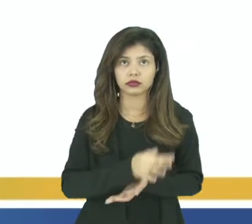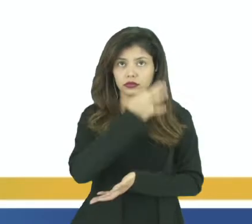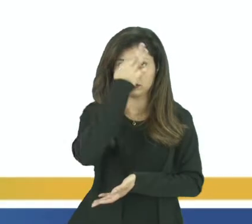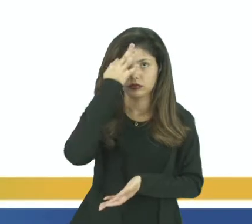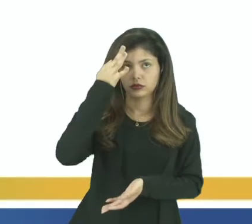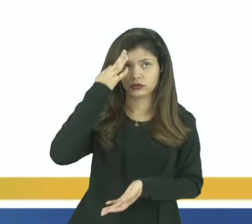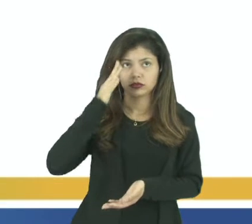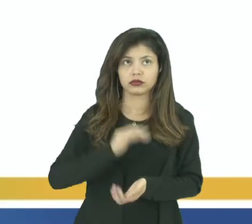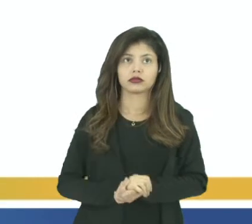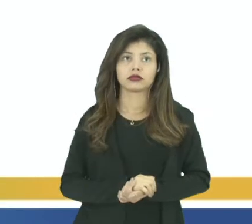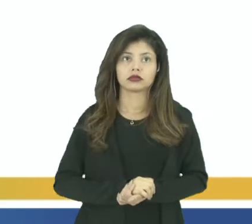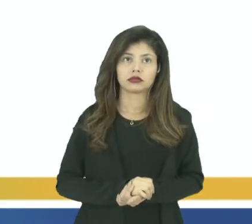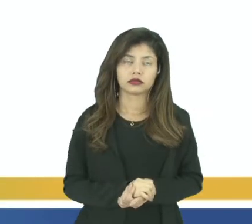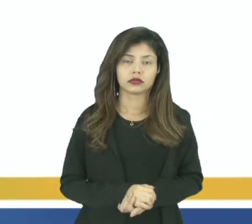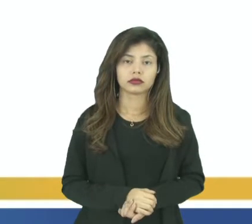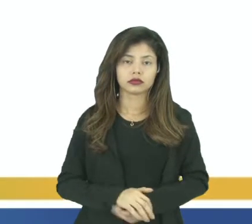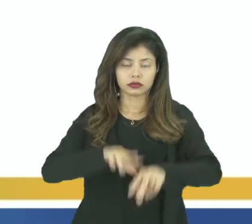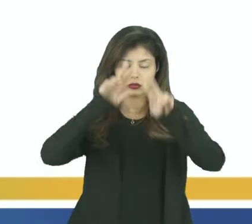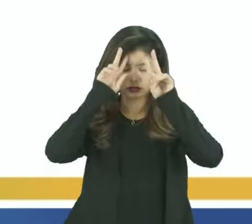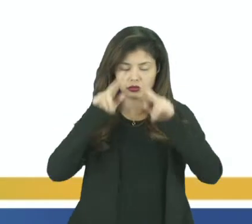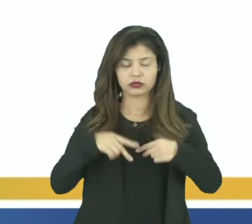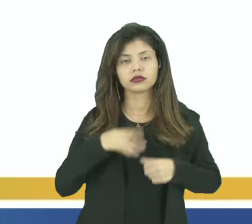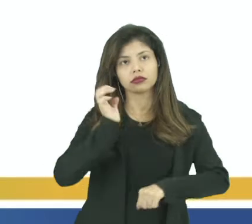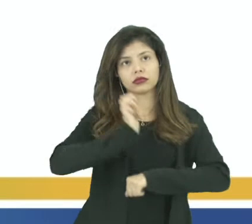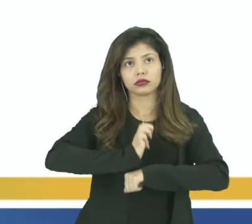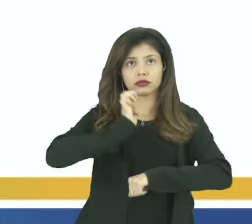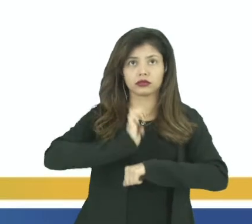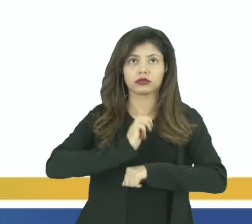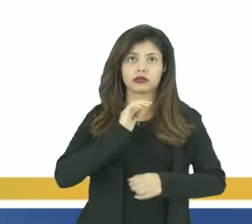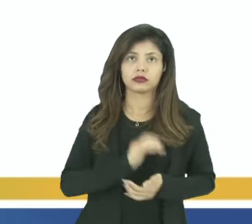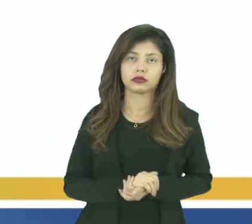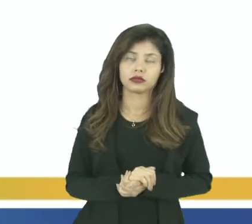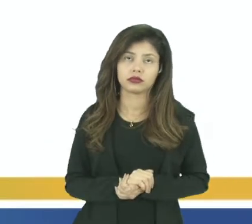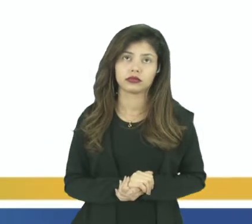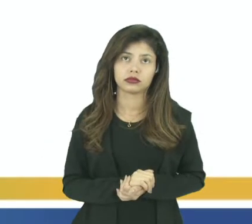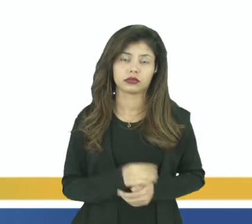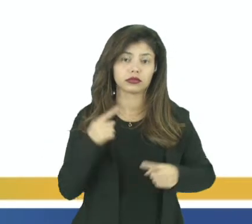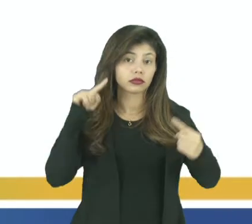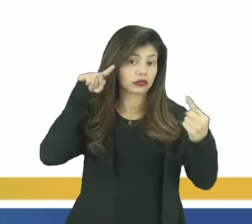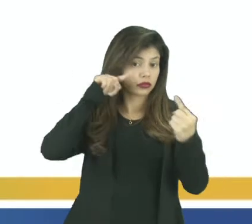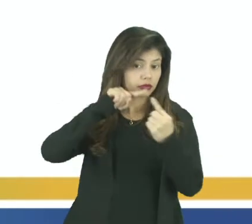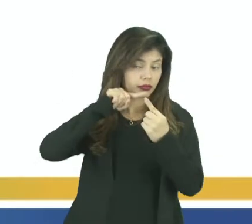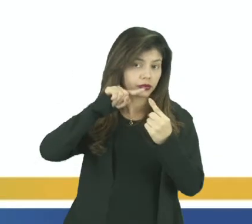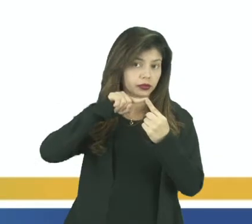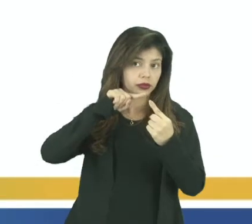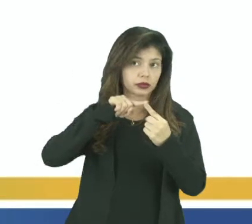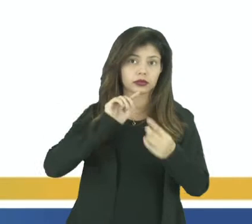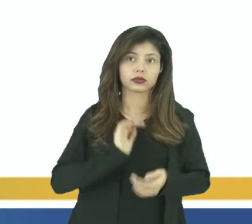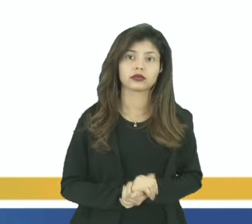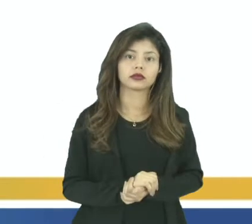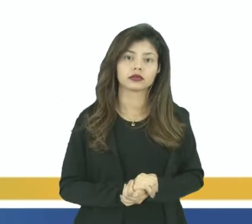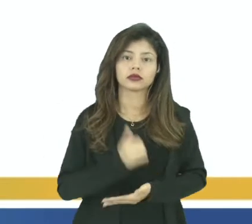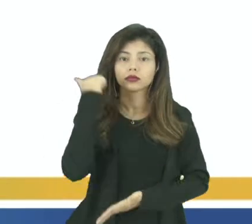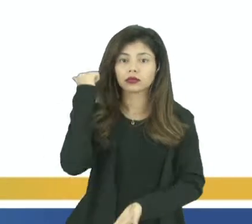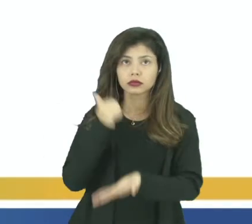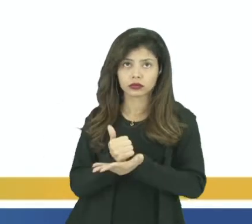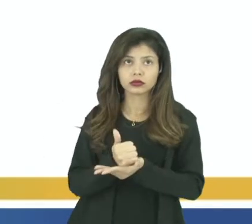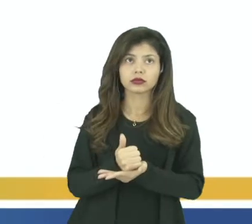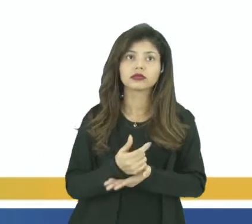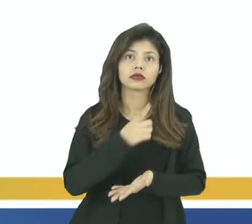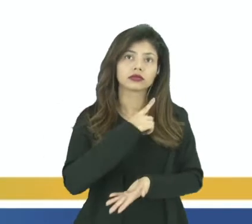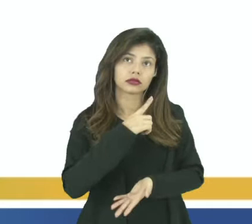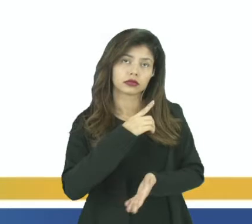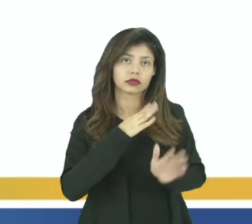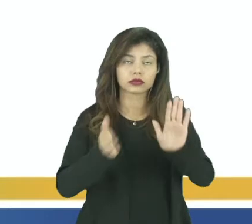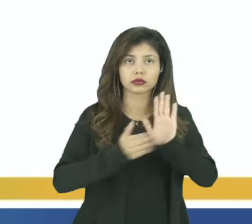filósofos que decidiram que o homem e o Estado fizeram uma espécie de acordo, um contrato, a fim de